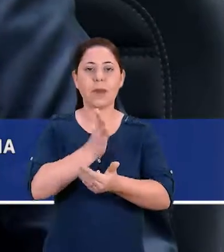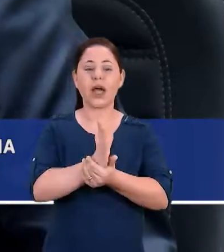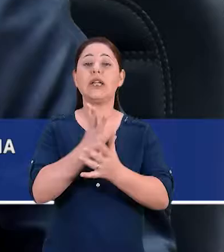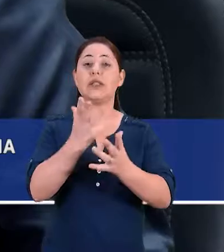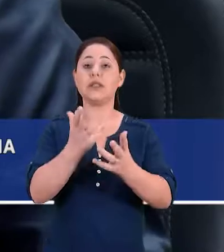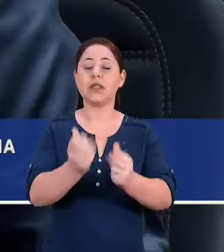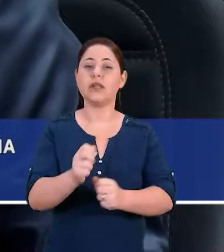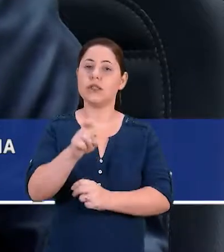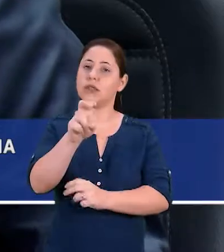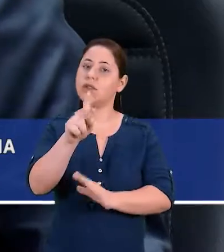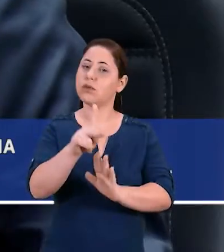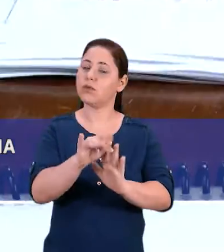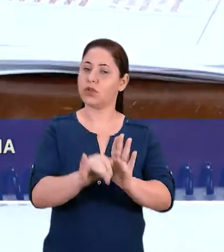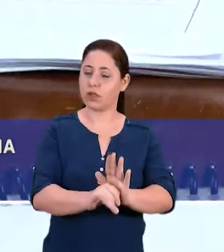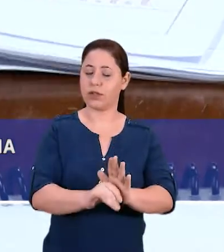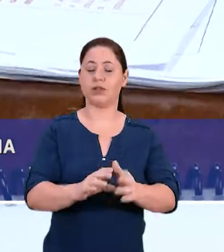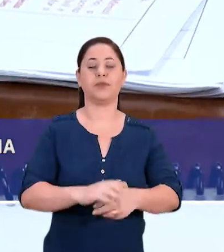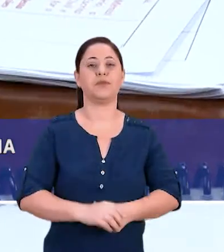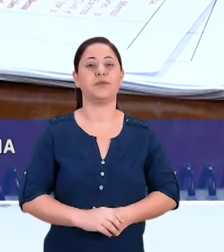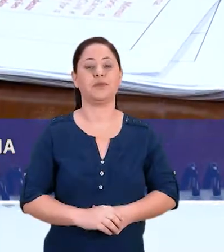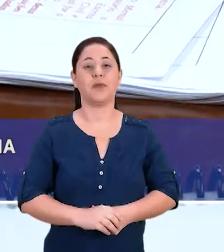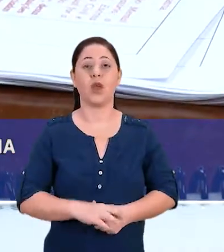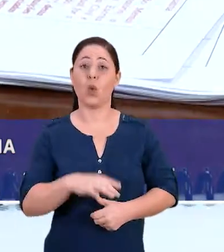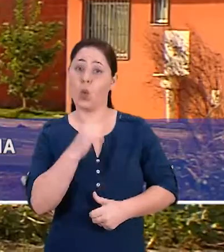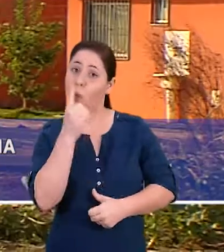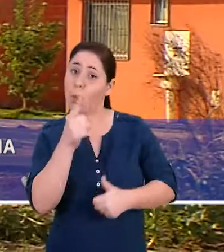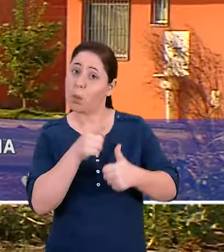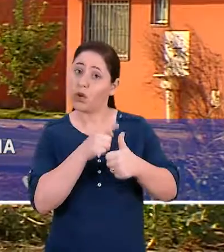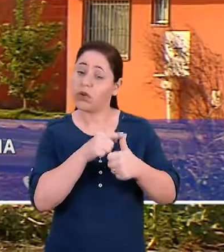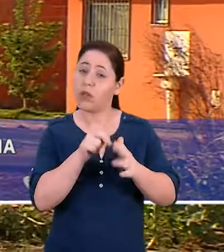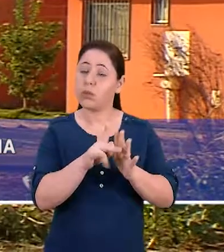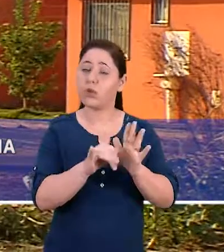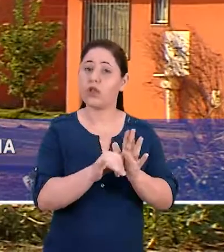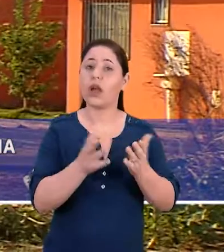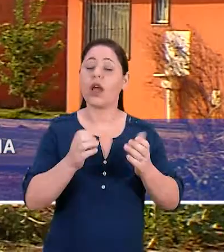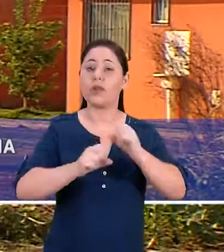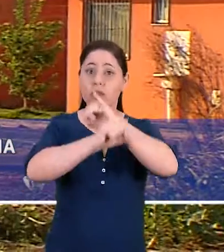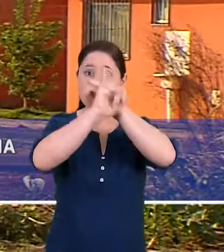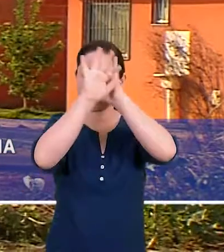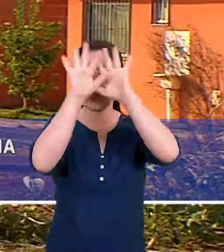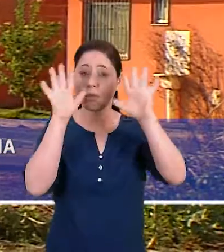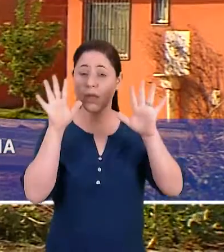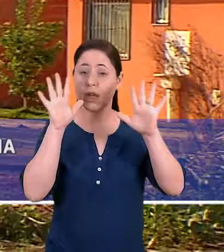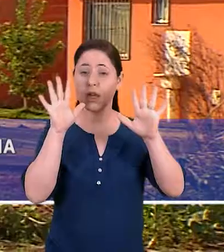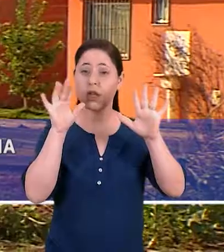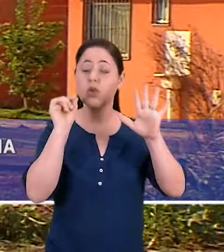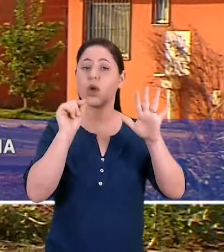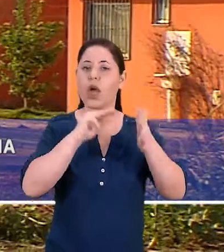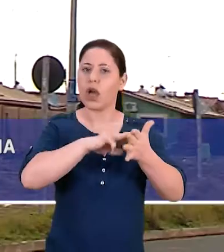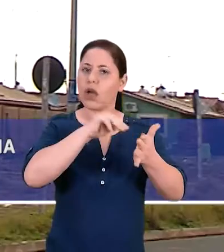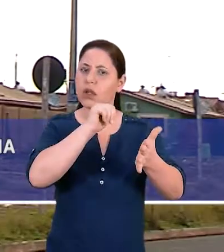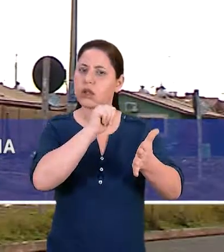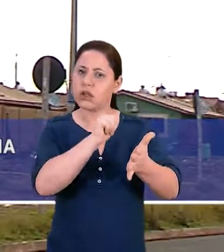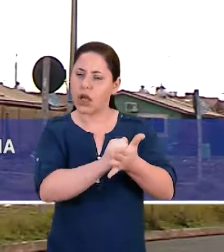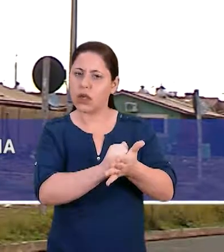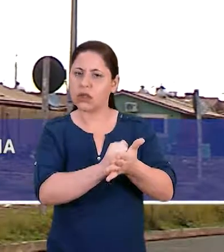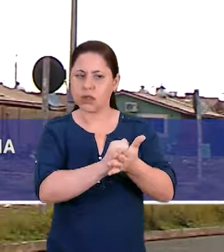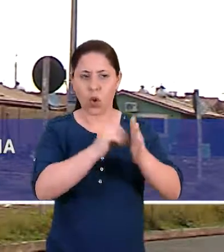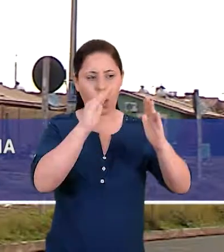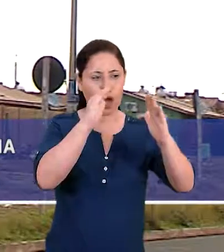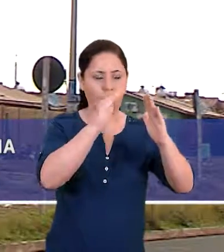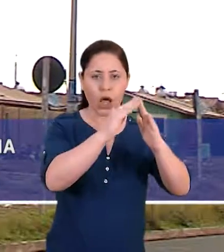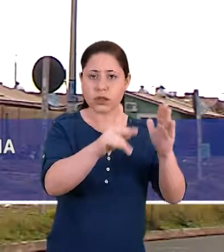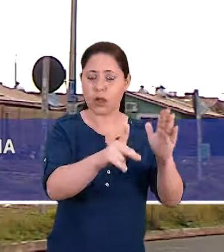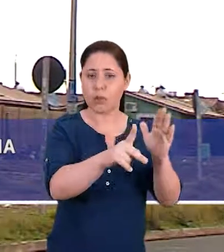deram parecer favorável a 5 projetos. Entre eles, o que pretende dar transparência aos cadastros